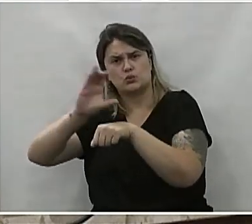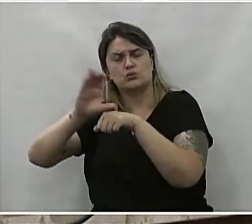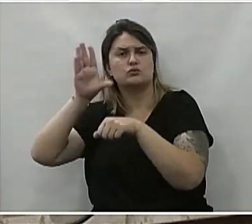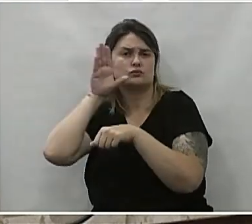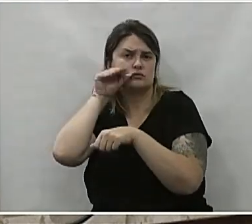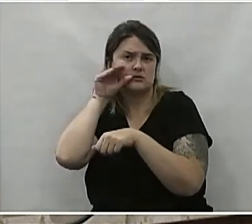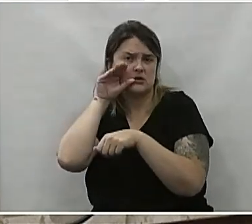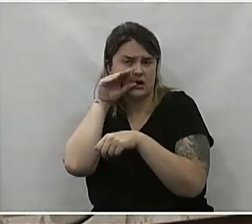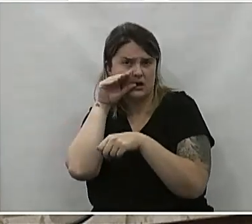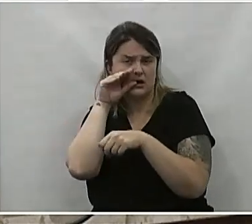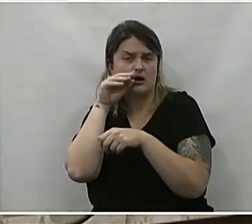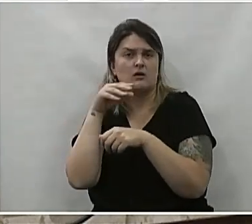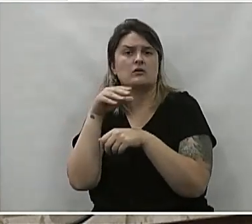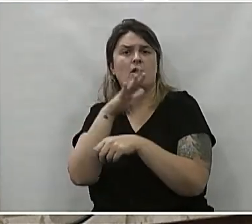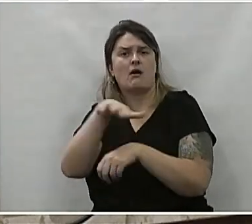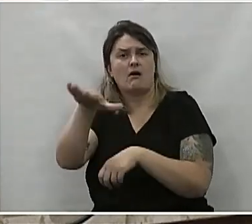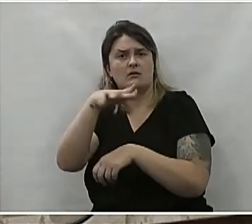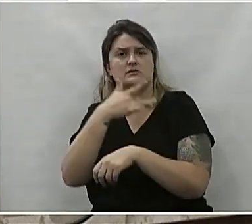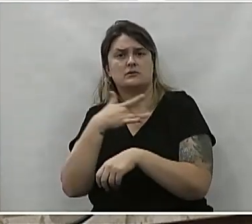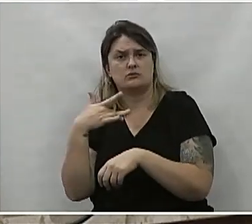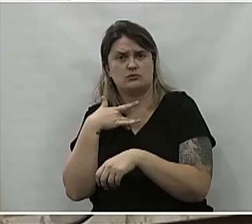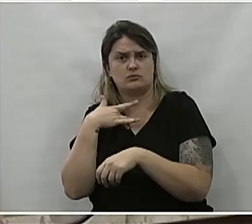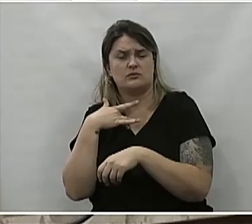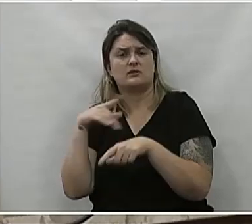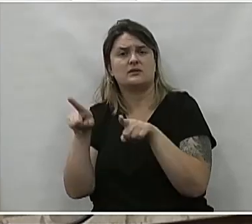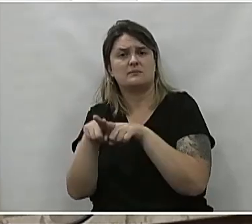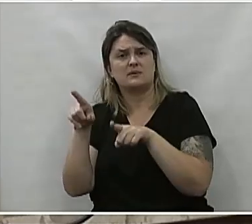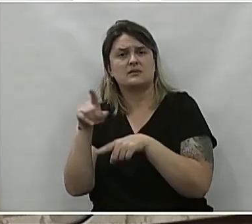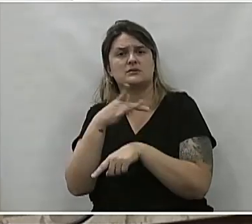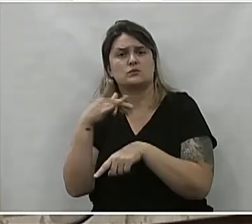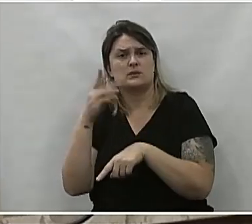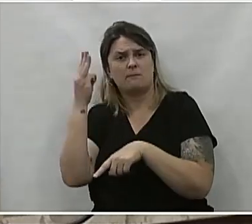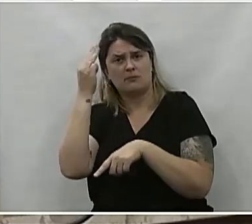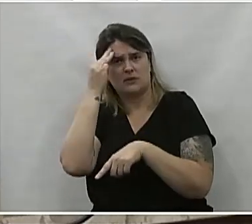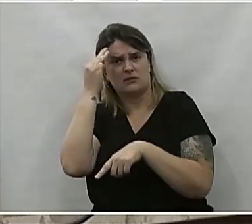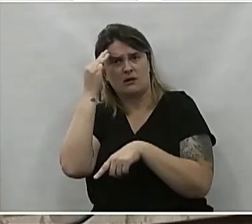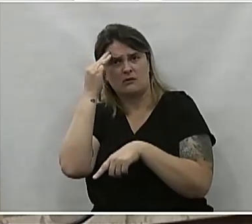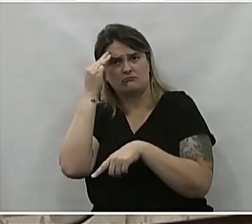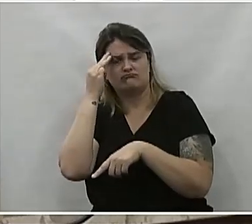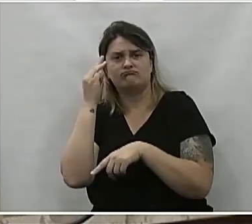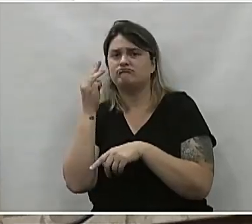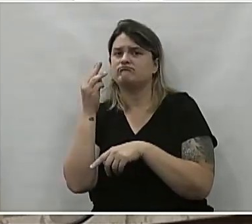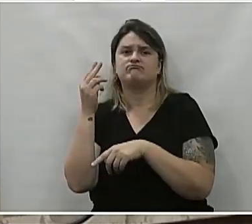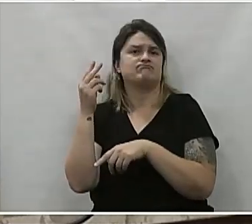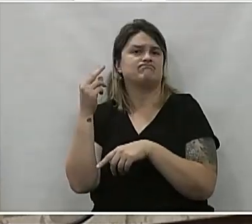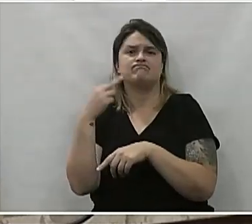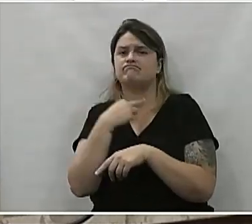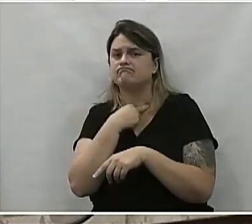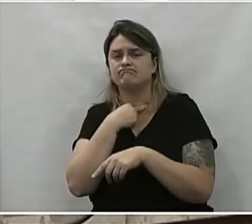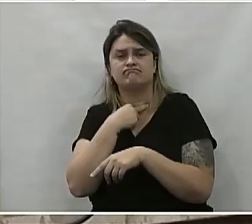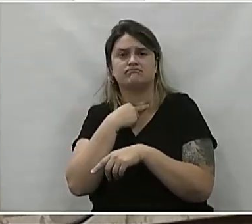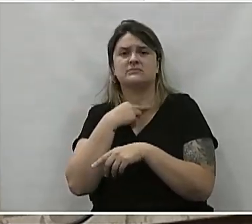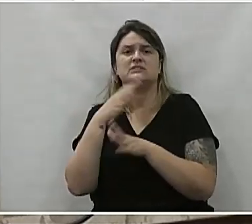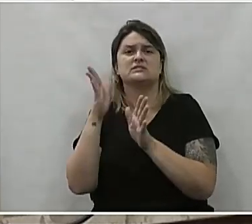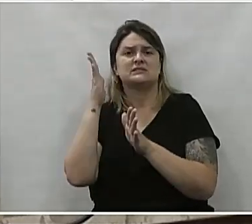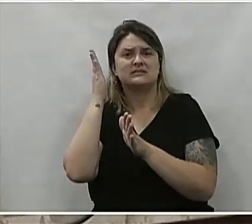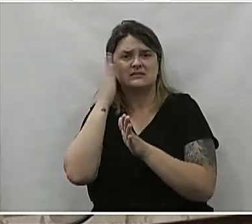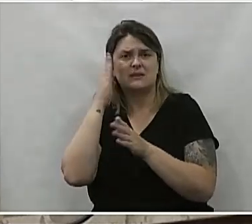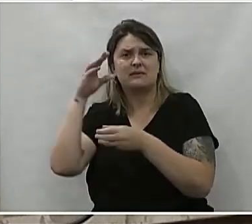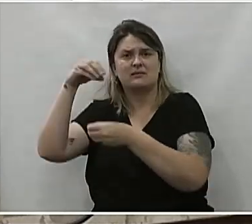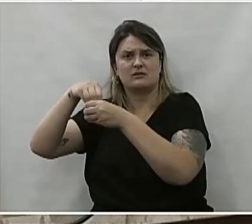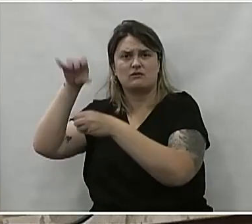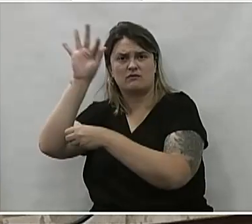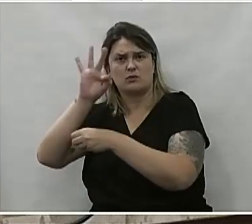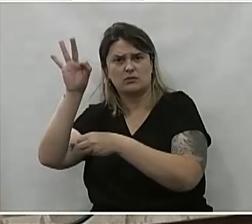Servidores Da saúde Na saúde mental Porque não dá A gente sabe A gente sabe Que dentro das